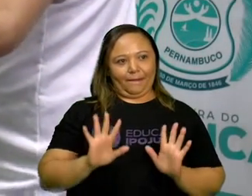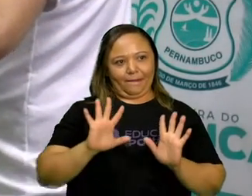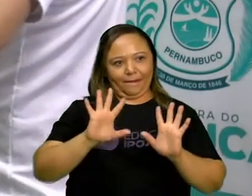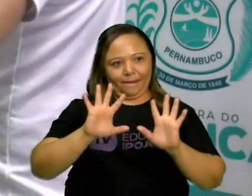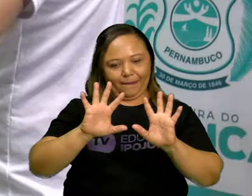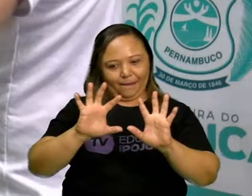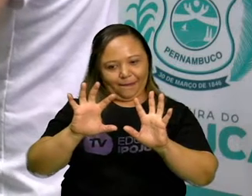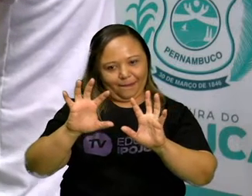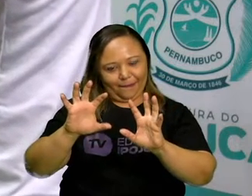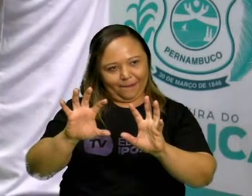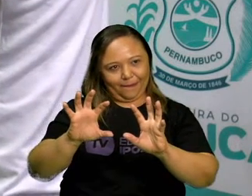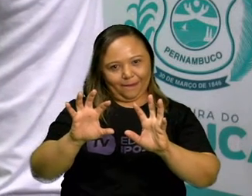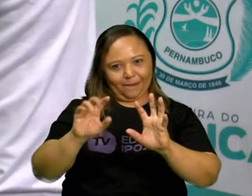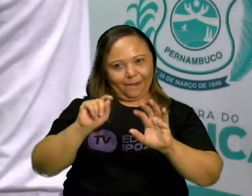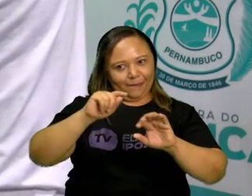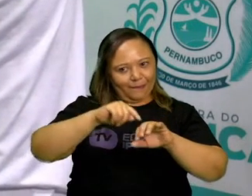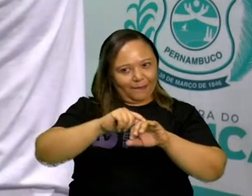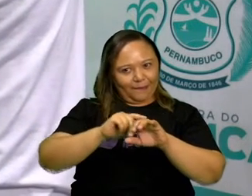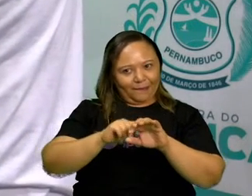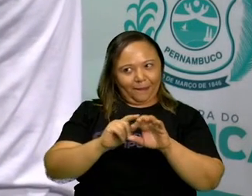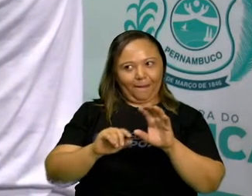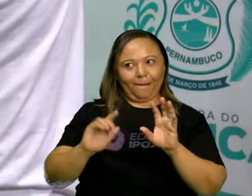ó.